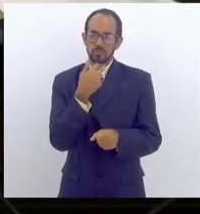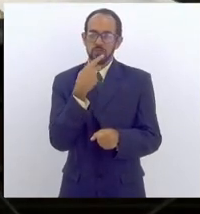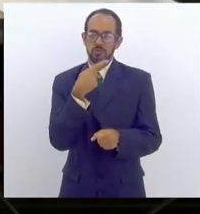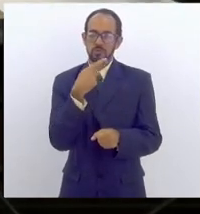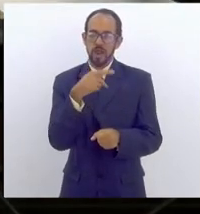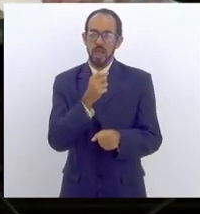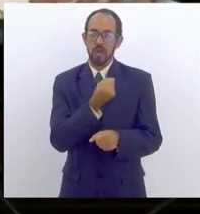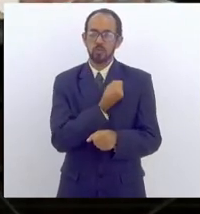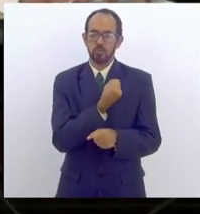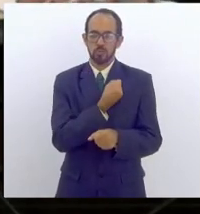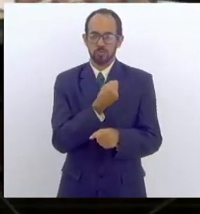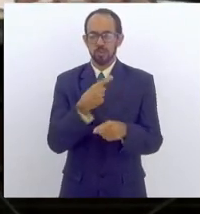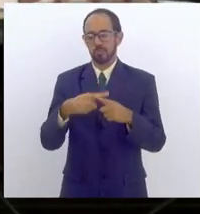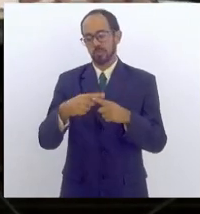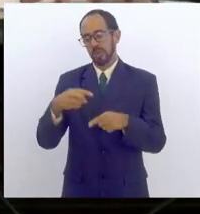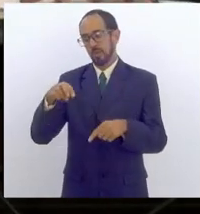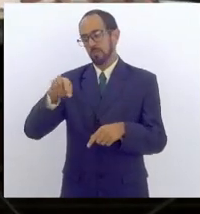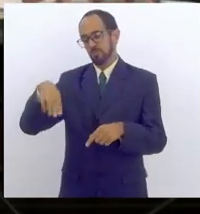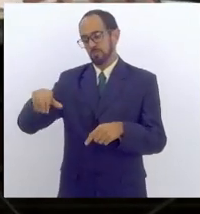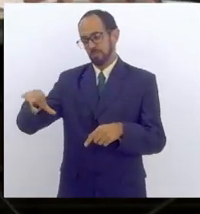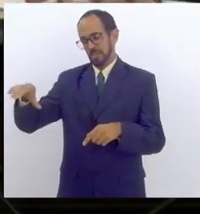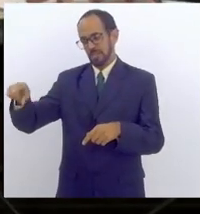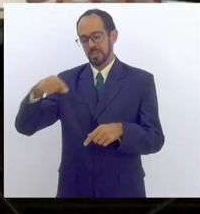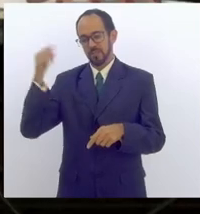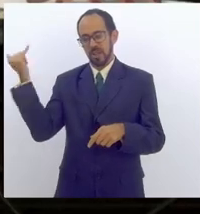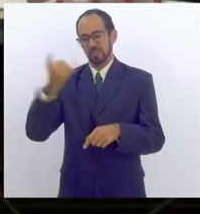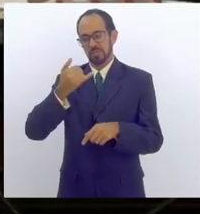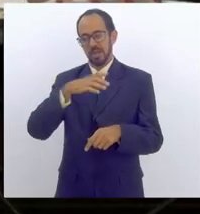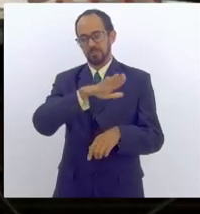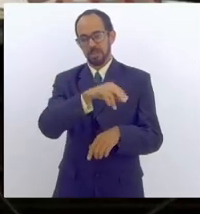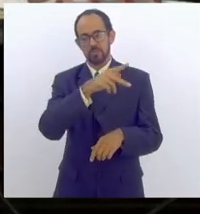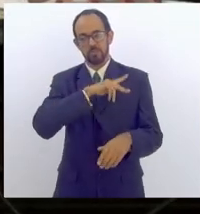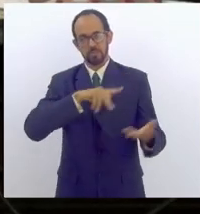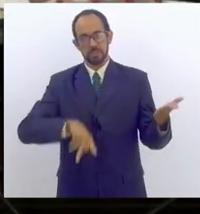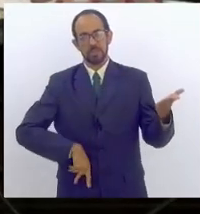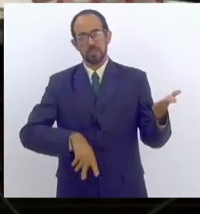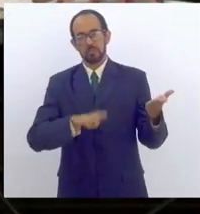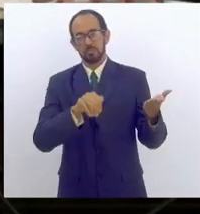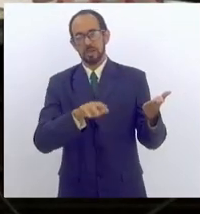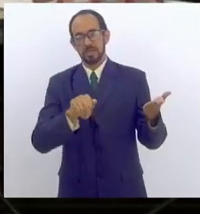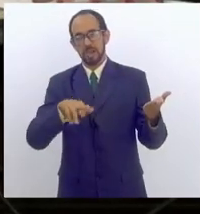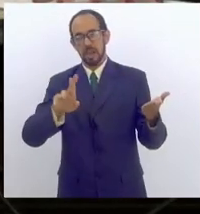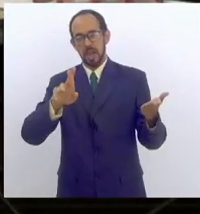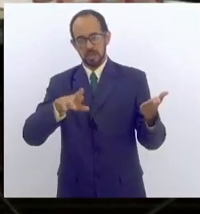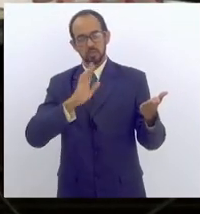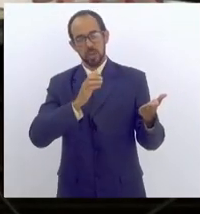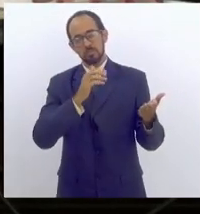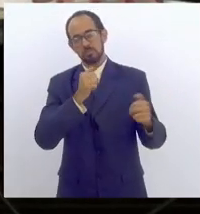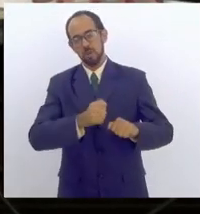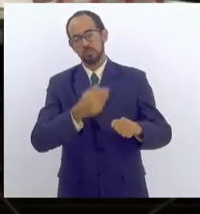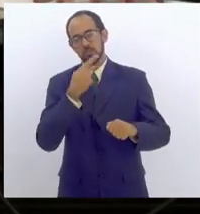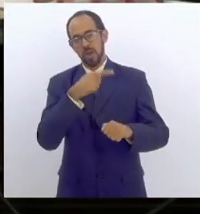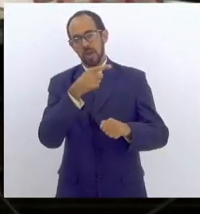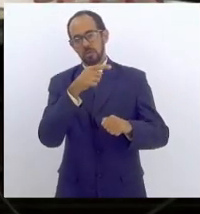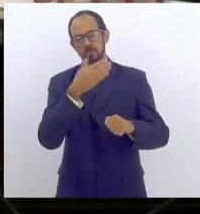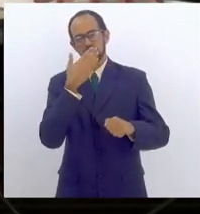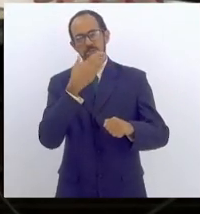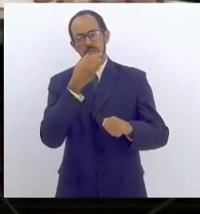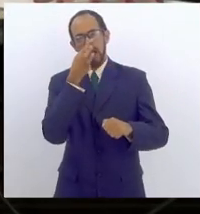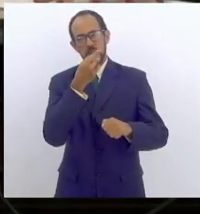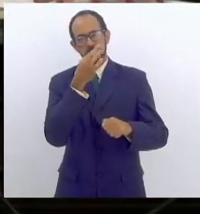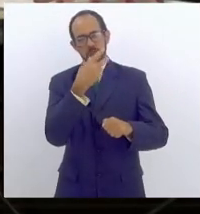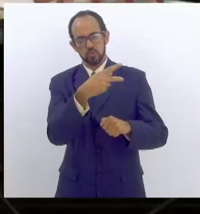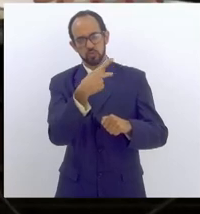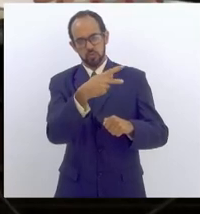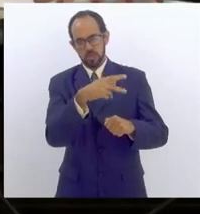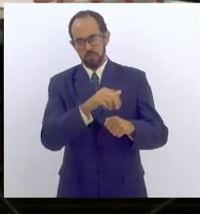cantar é o presidente. Então, posso dizer o presidente Bacelar. Mas eu queria muito a sua atenção. Primeiro,